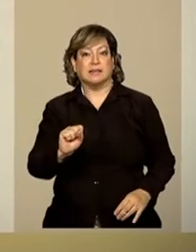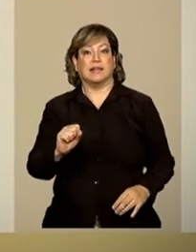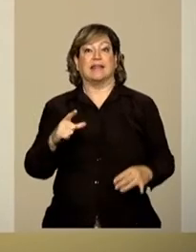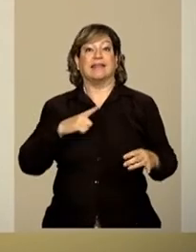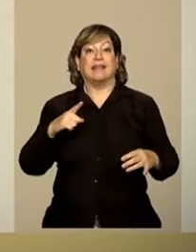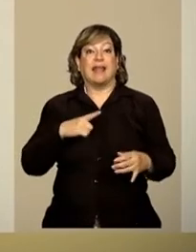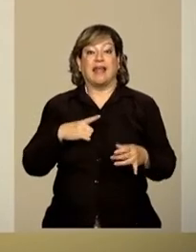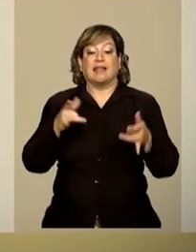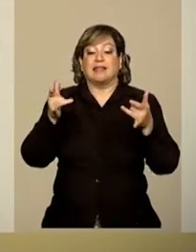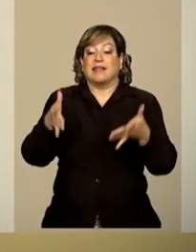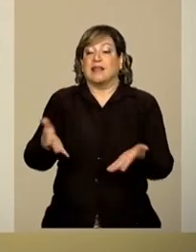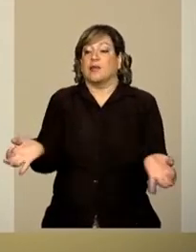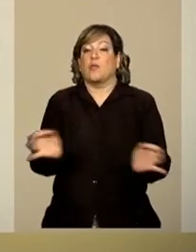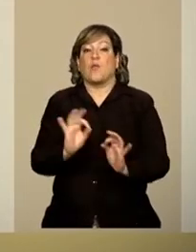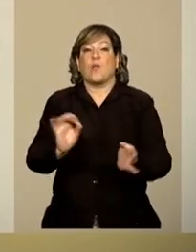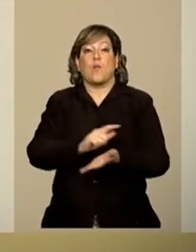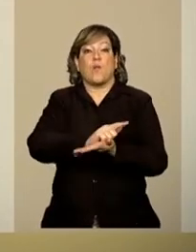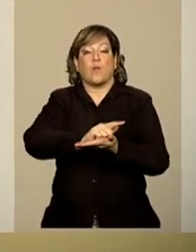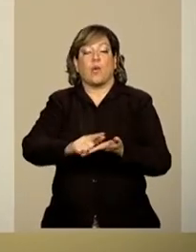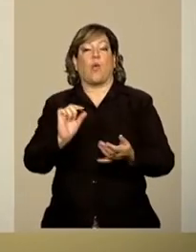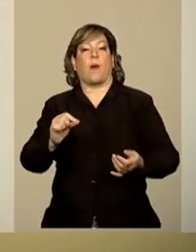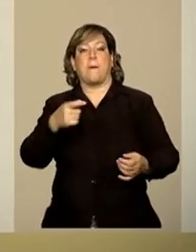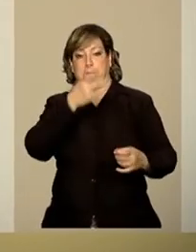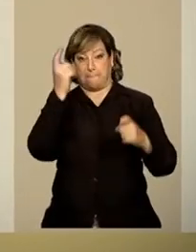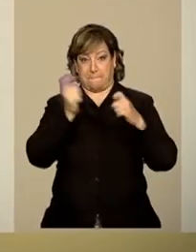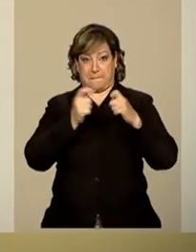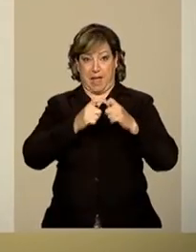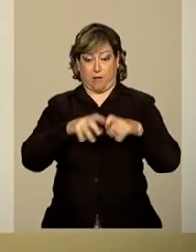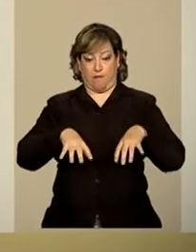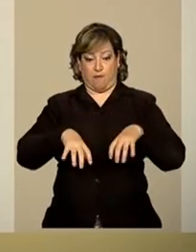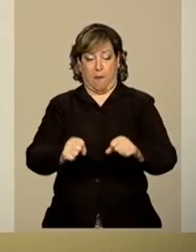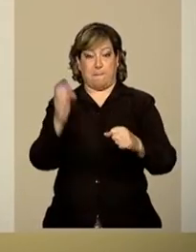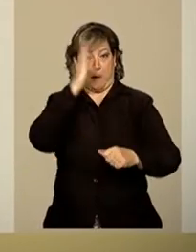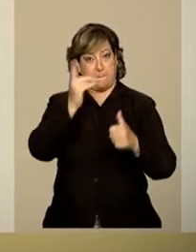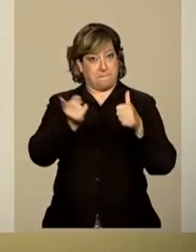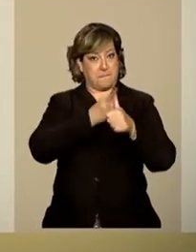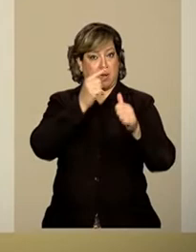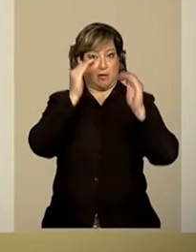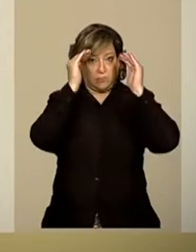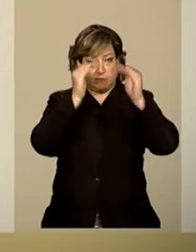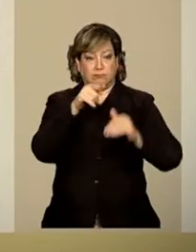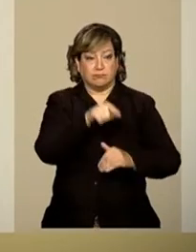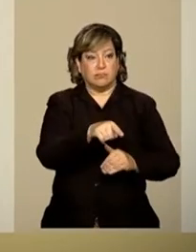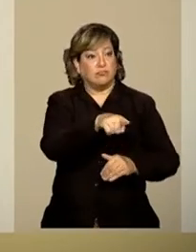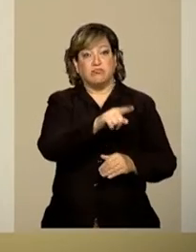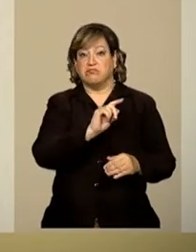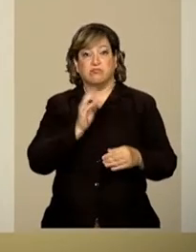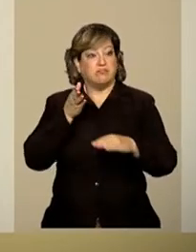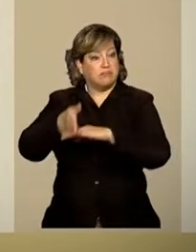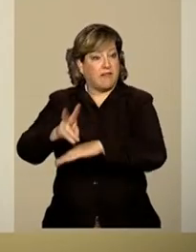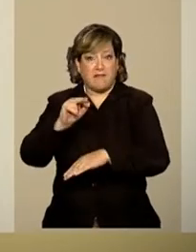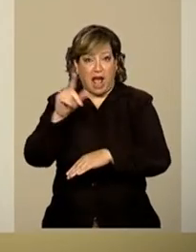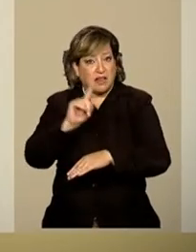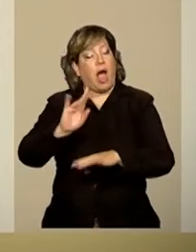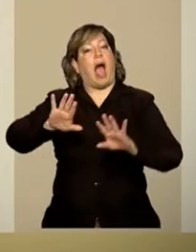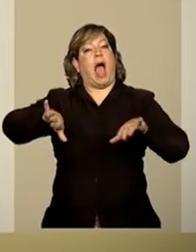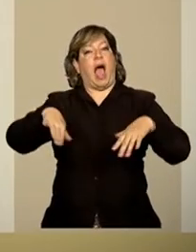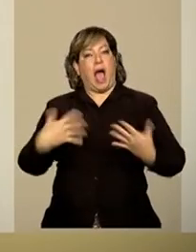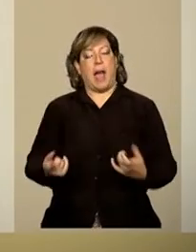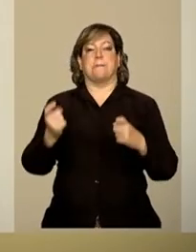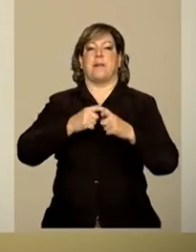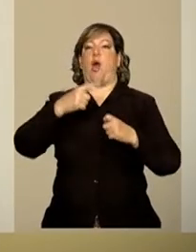por médicos formados no Brasil serão oferecidas aos médicos formados no exterior vamos